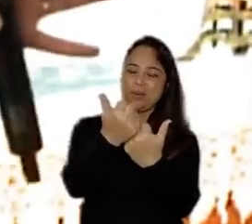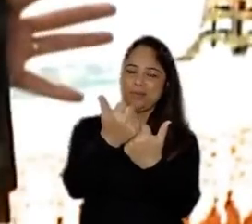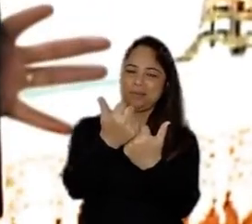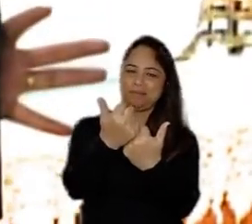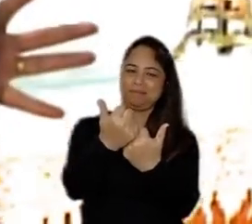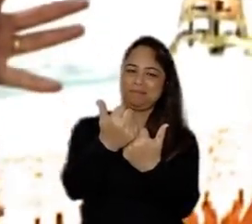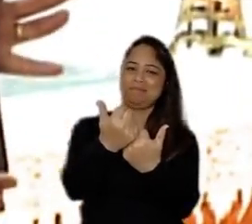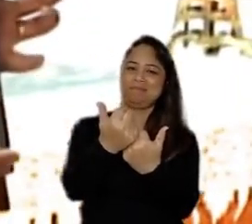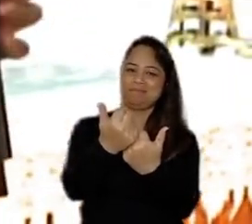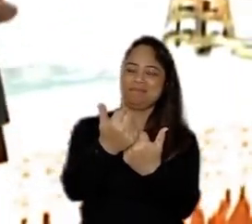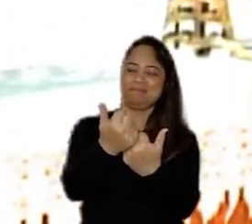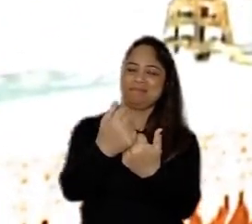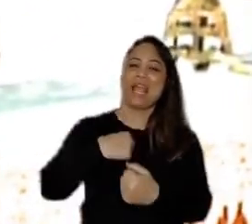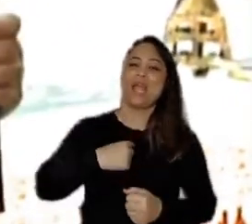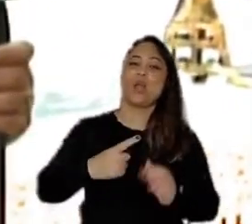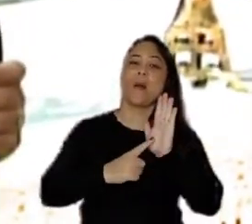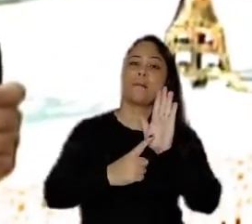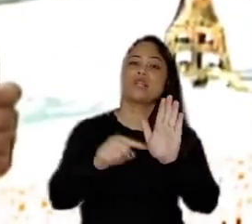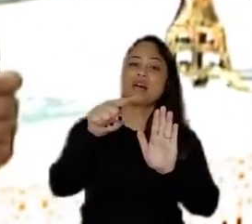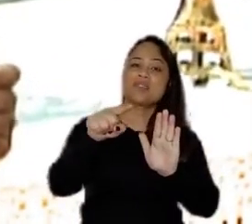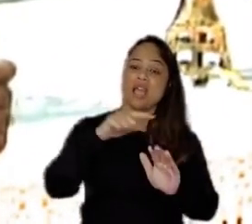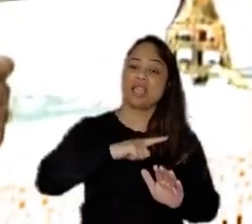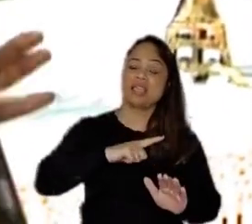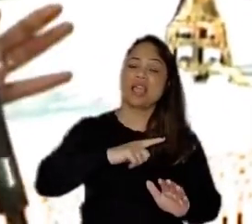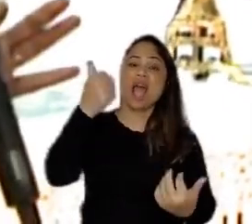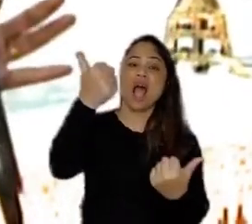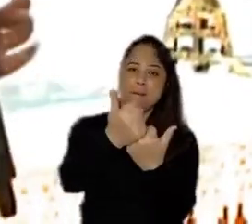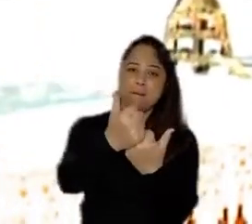força emocional, para dizer: estamos juntos.